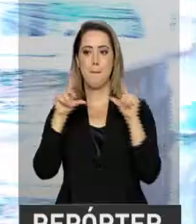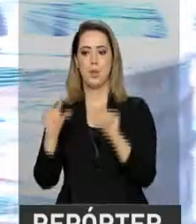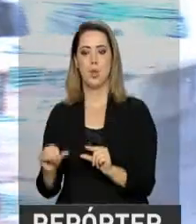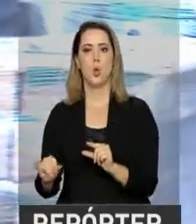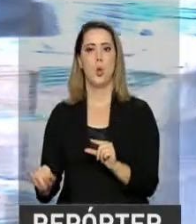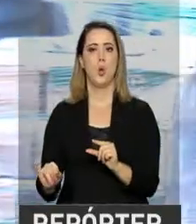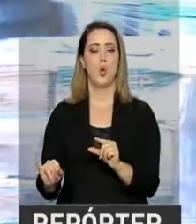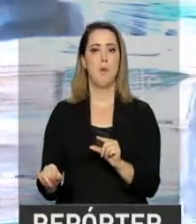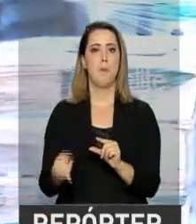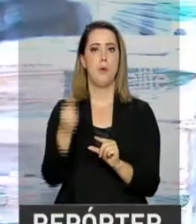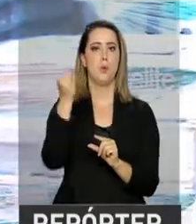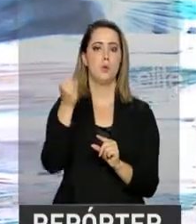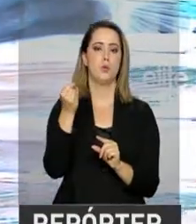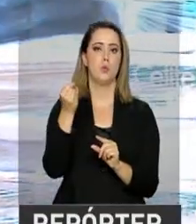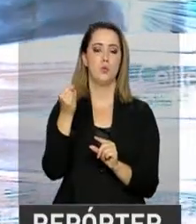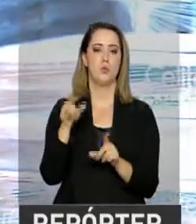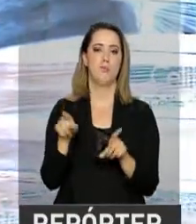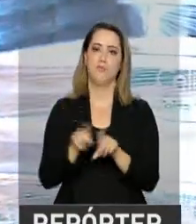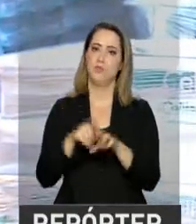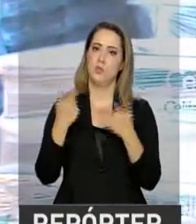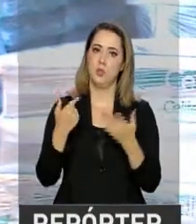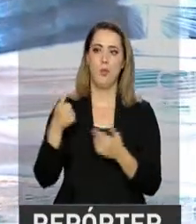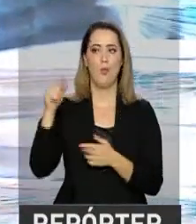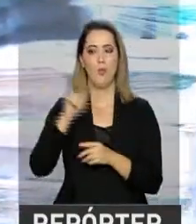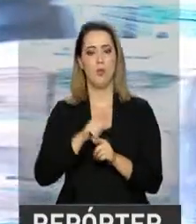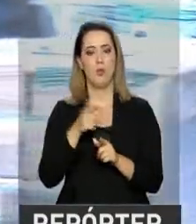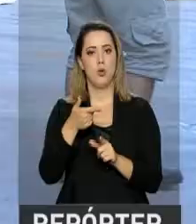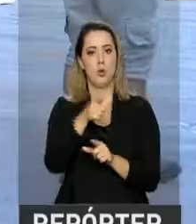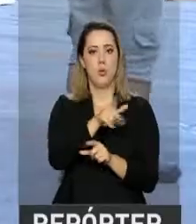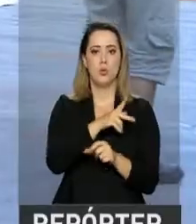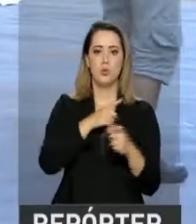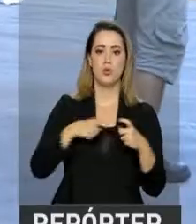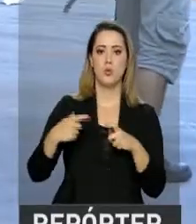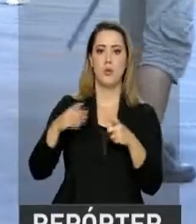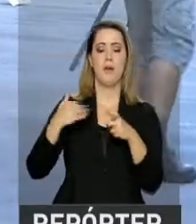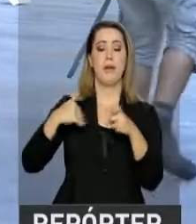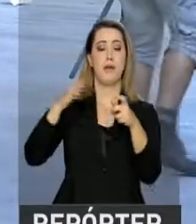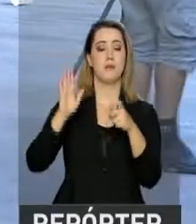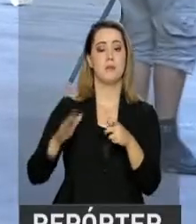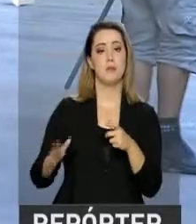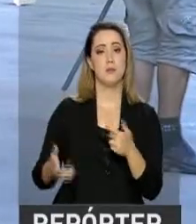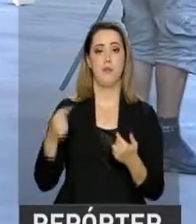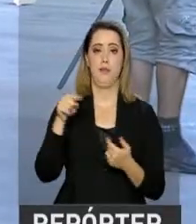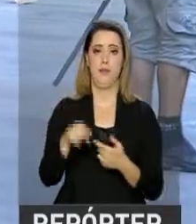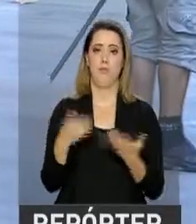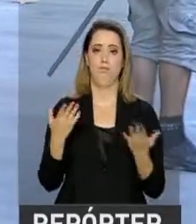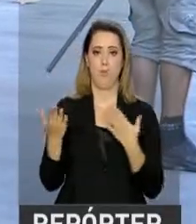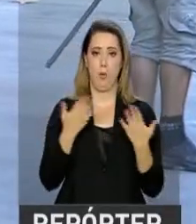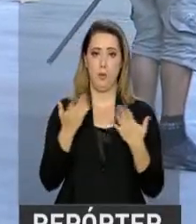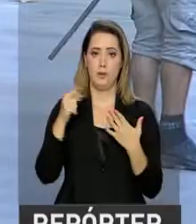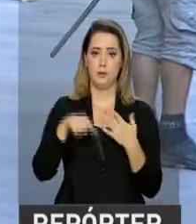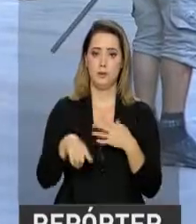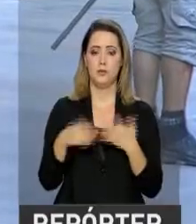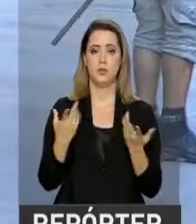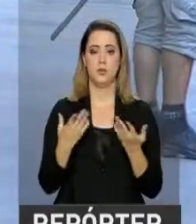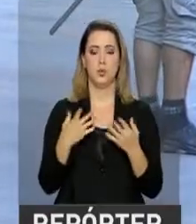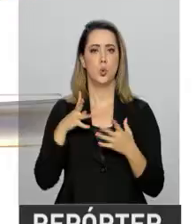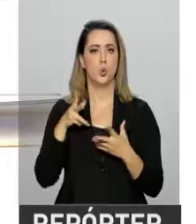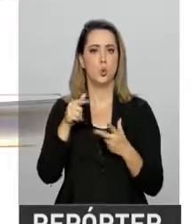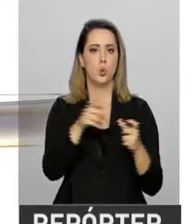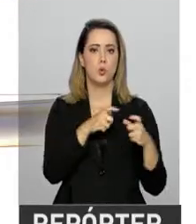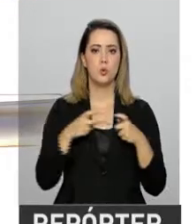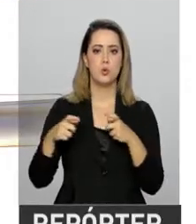e os produtos acabam ficando mais baratos do que os de roberto um problema que atinge todos do setor no distrito federal